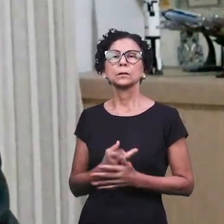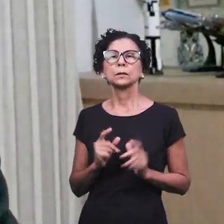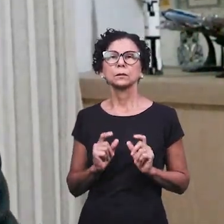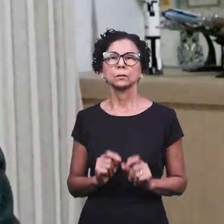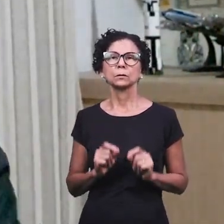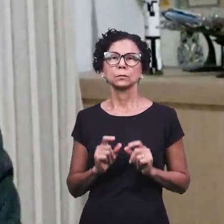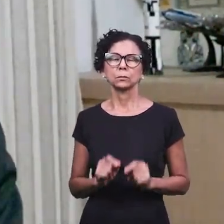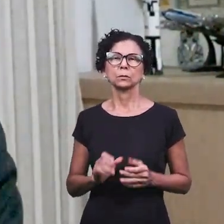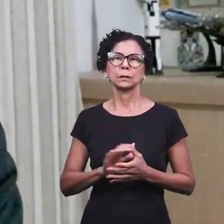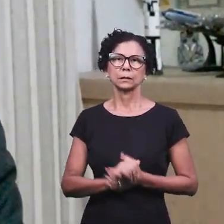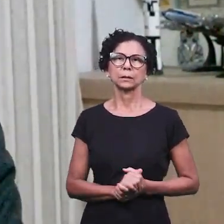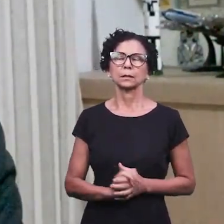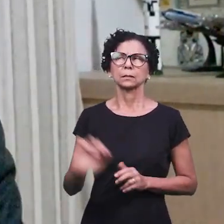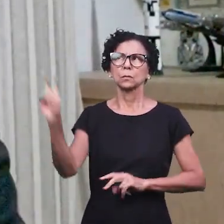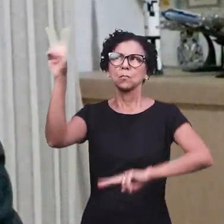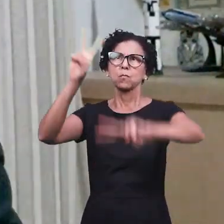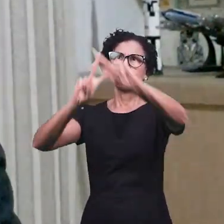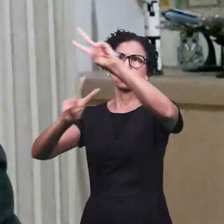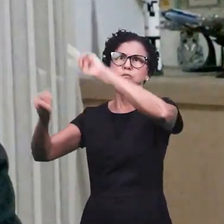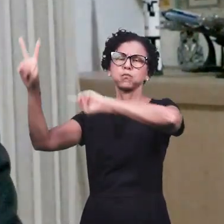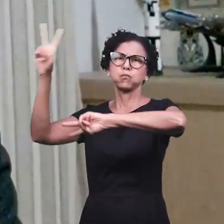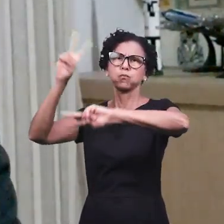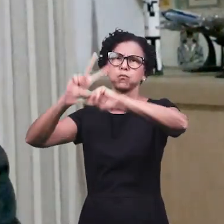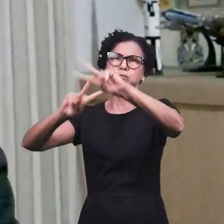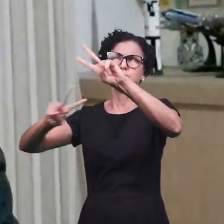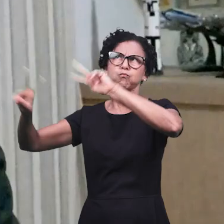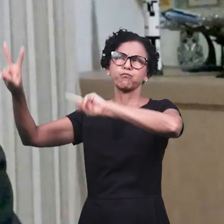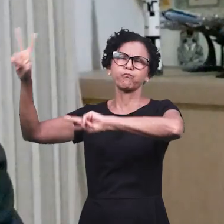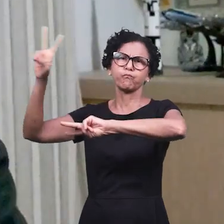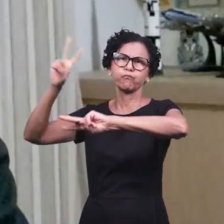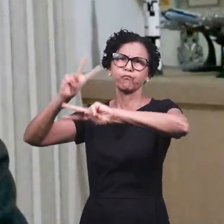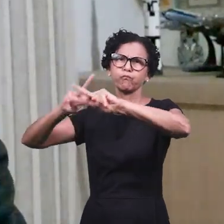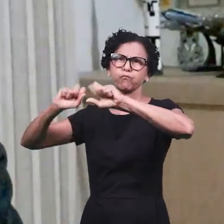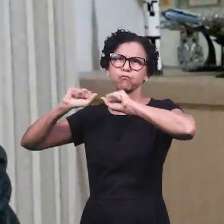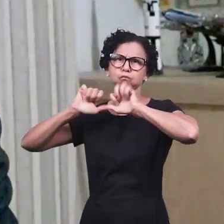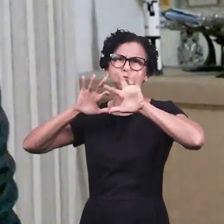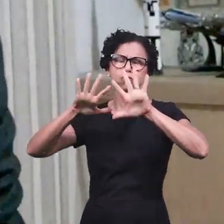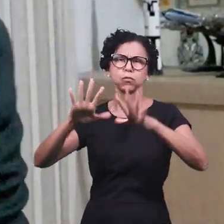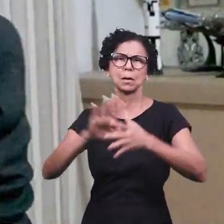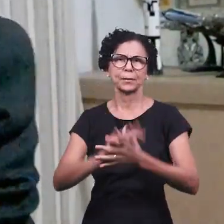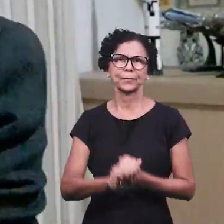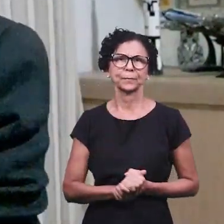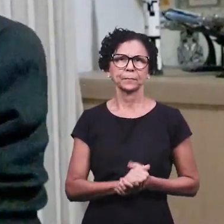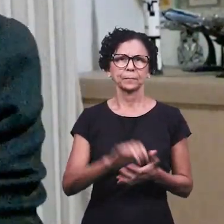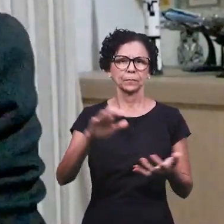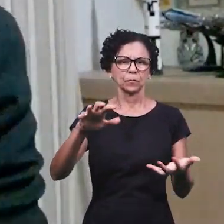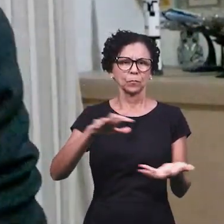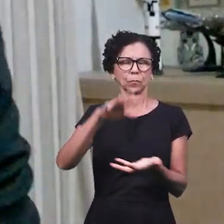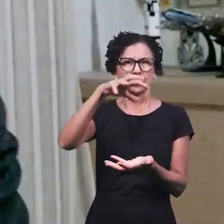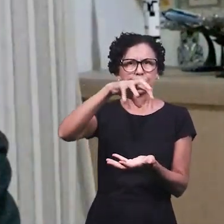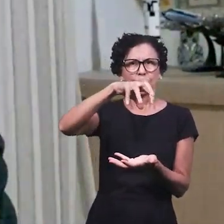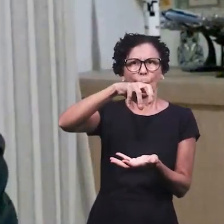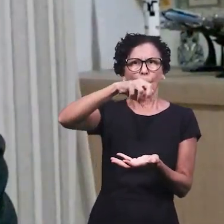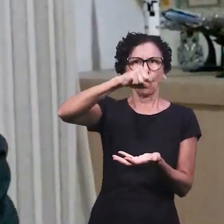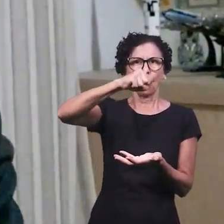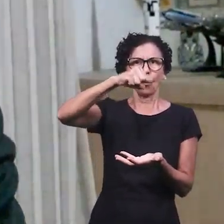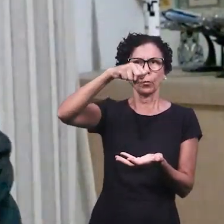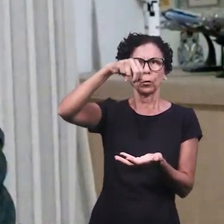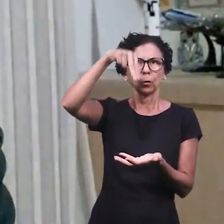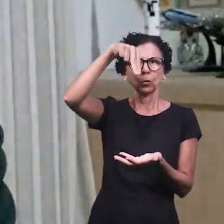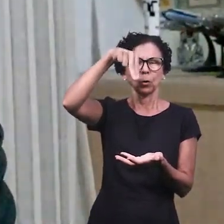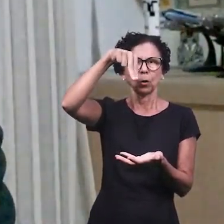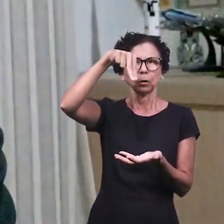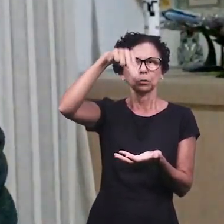os polos, o polo ártico e o antártico, o norte e o sul. Temos a